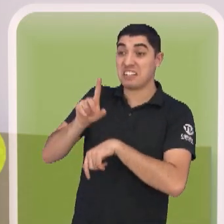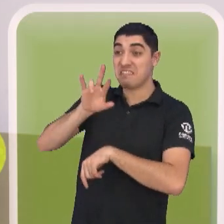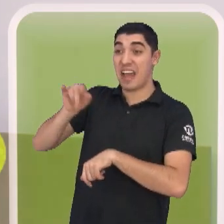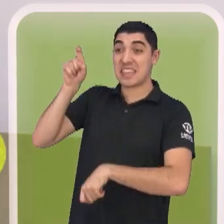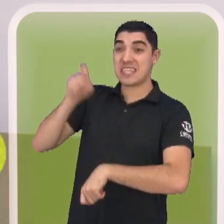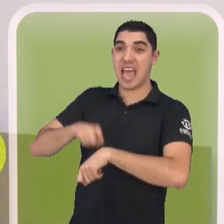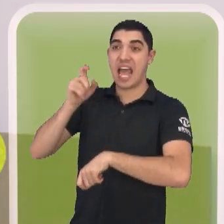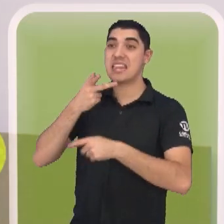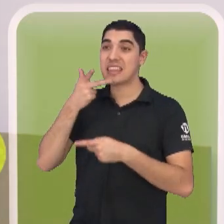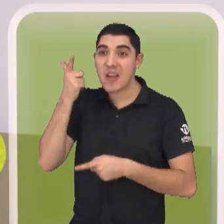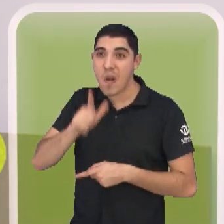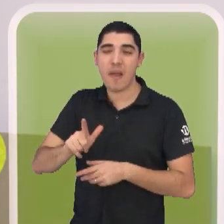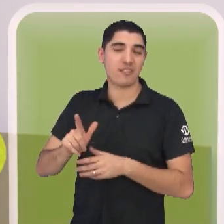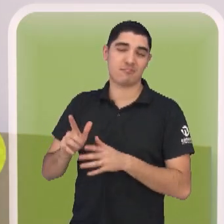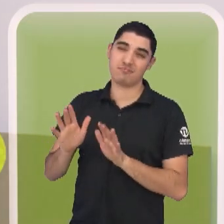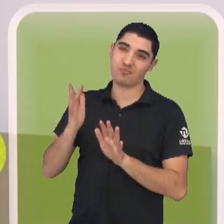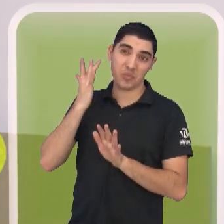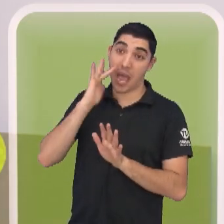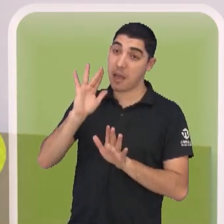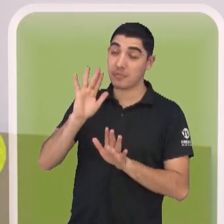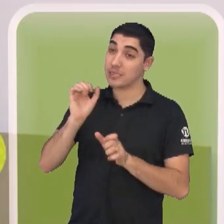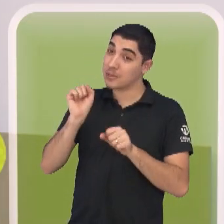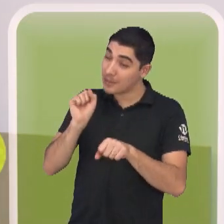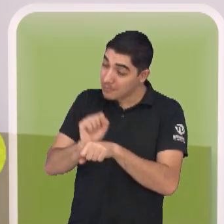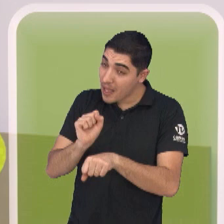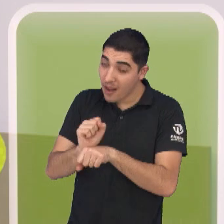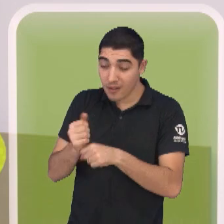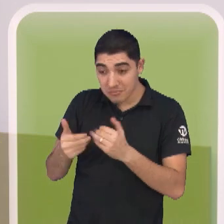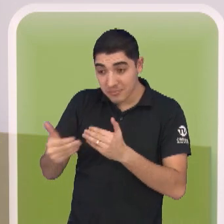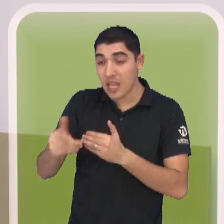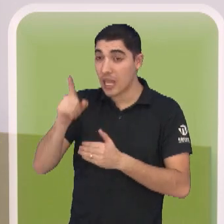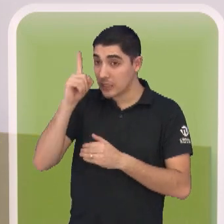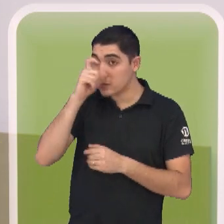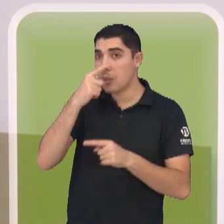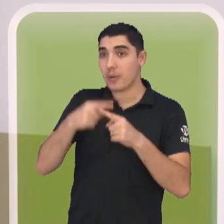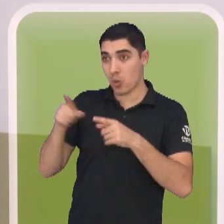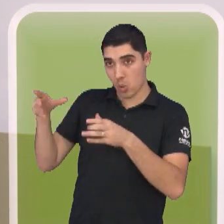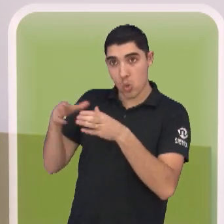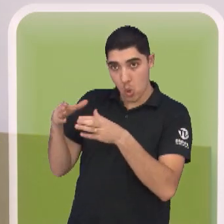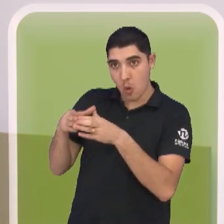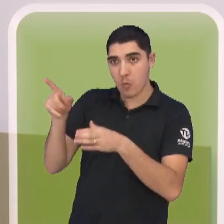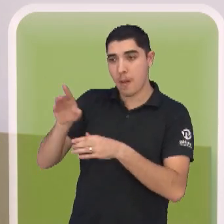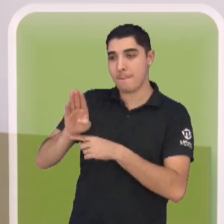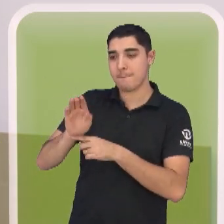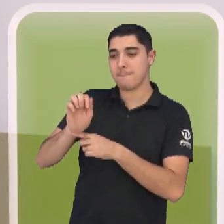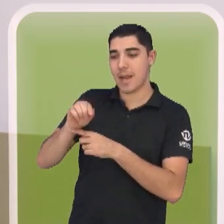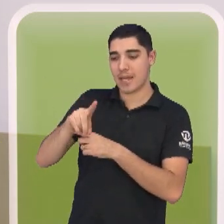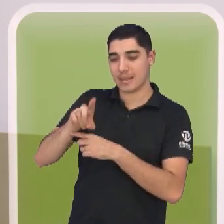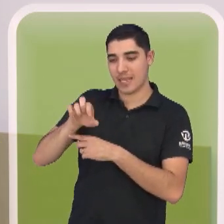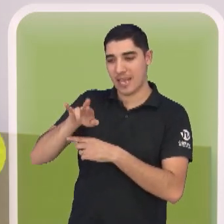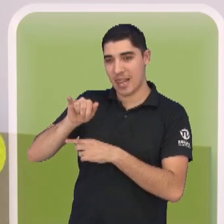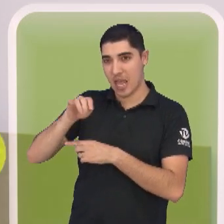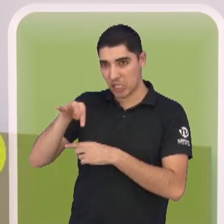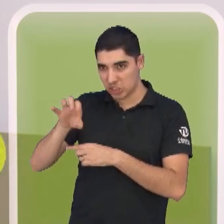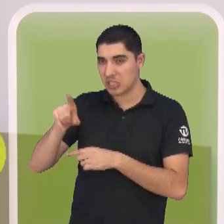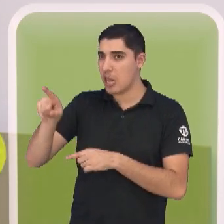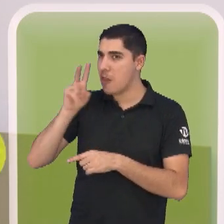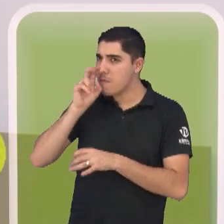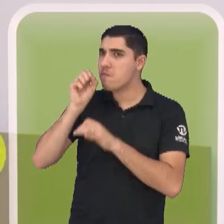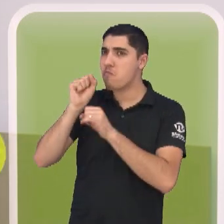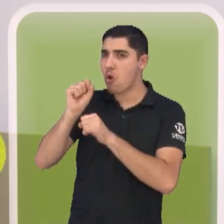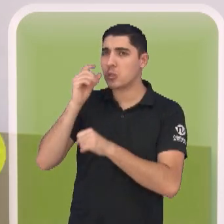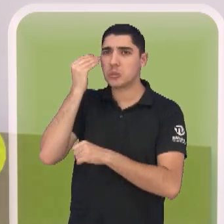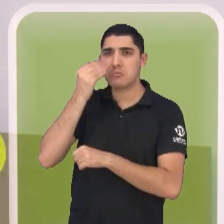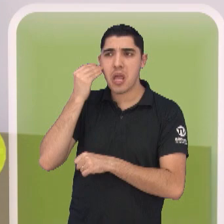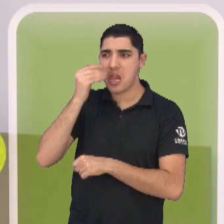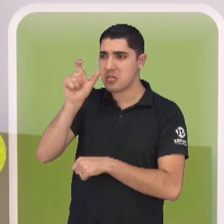aquela coisa toda mas é bem difícil que o time de Brodowski é muito Bandeirante é muito bem qualificado joga muito bem os